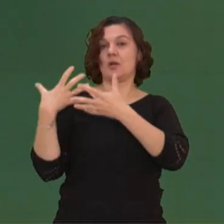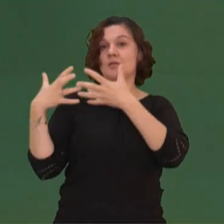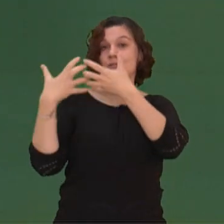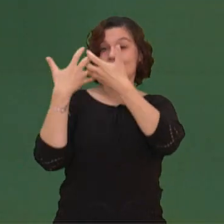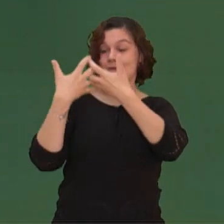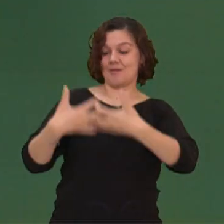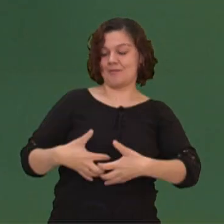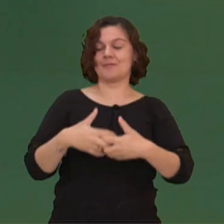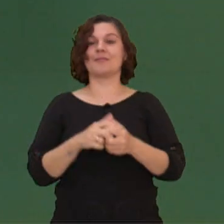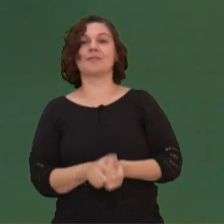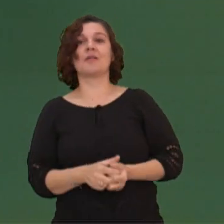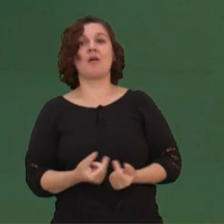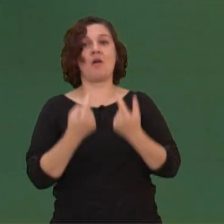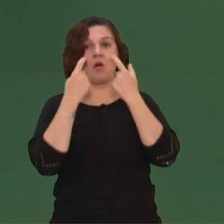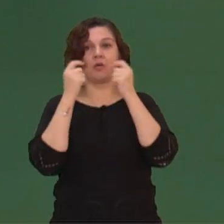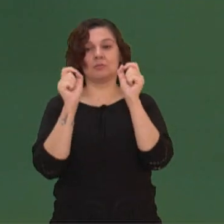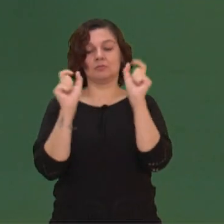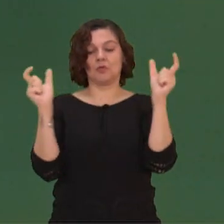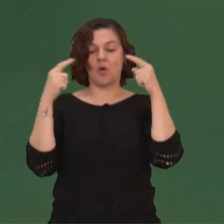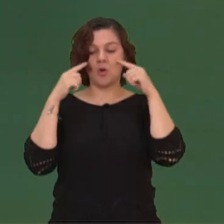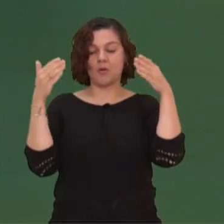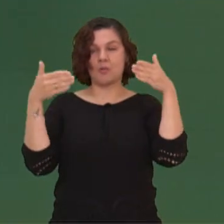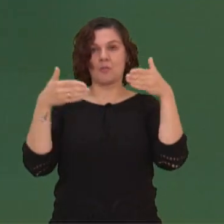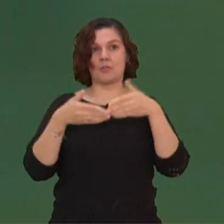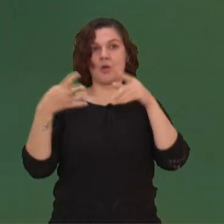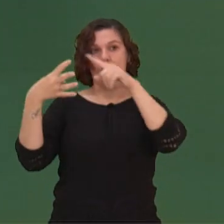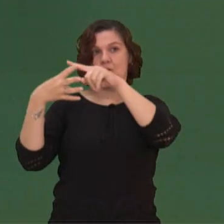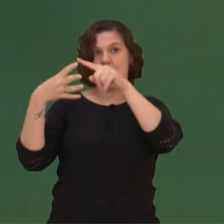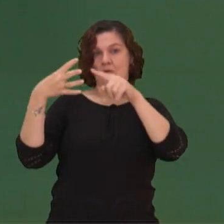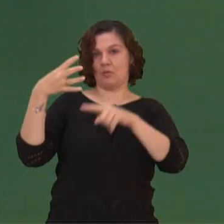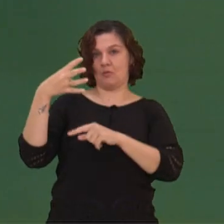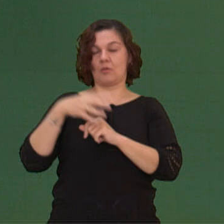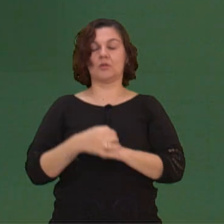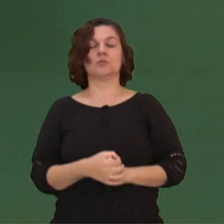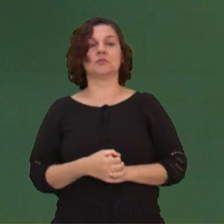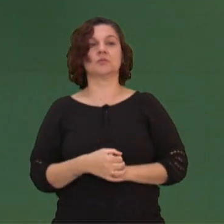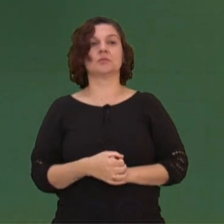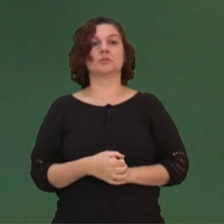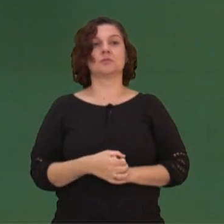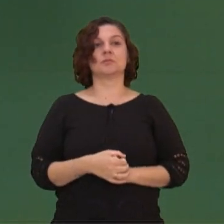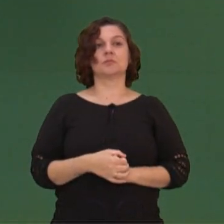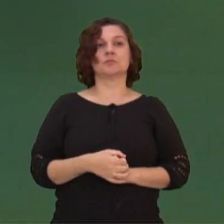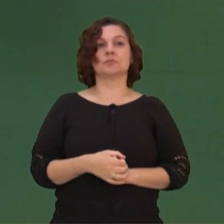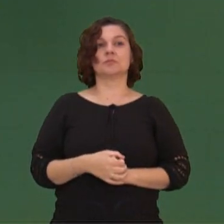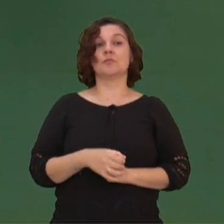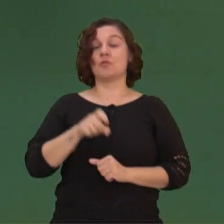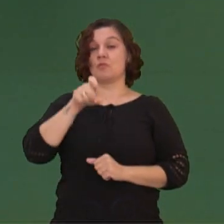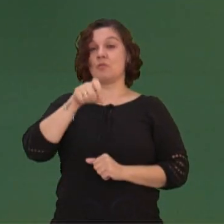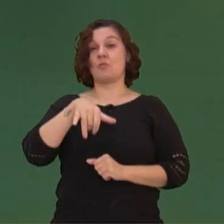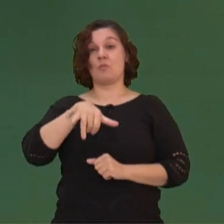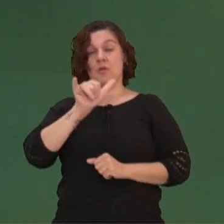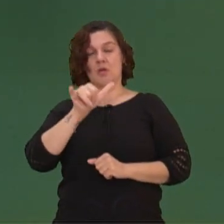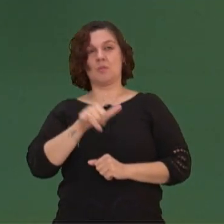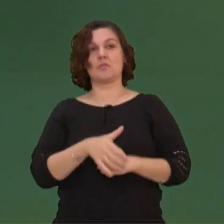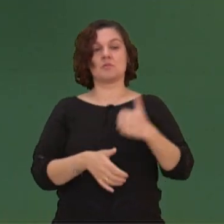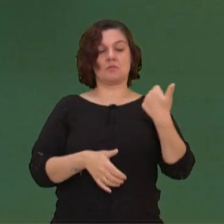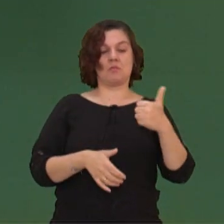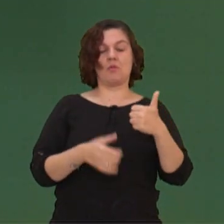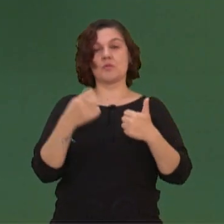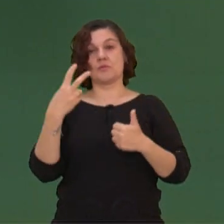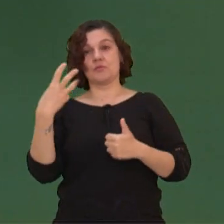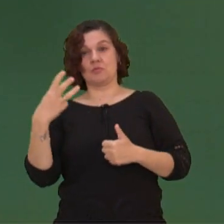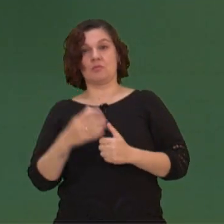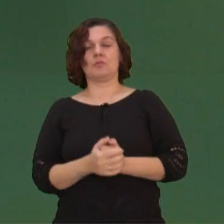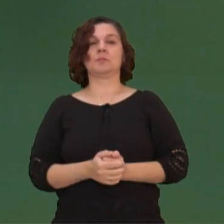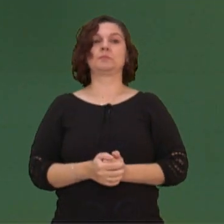resolver. Observe os seguintes átomos. 4 exemplos de átomos inventados. O átomo Y,